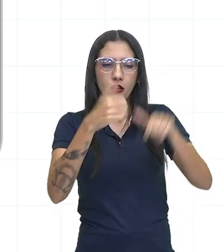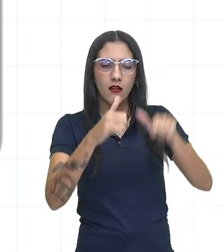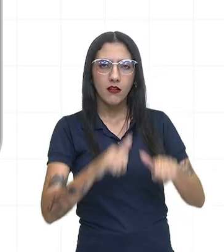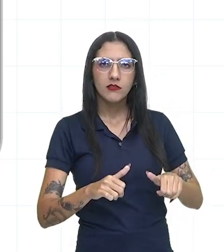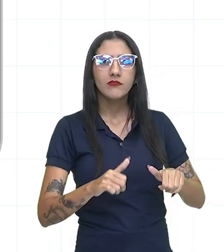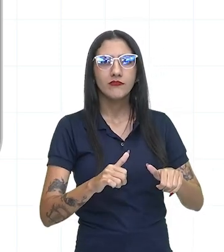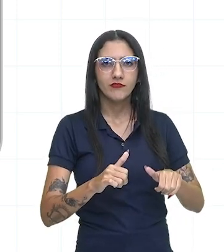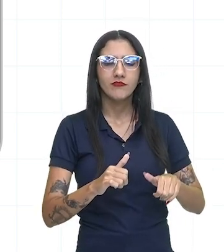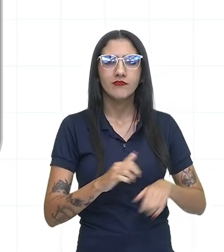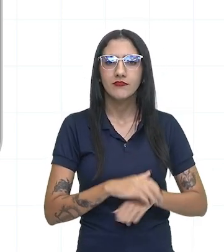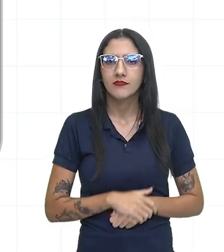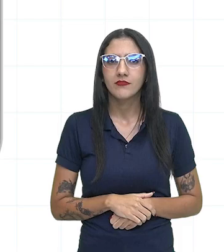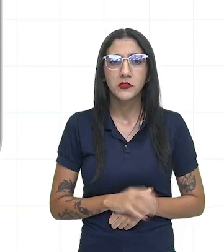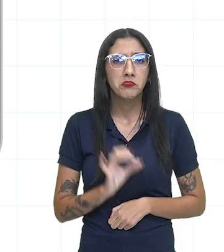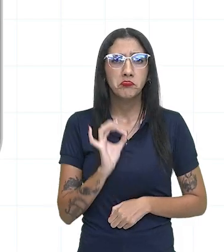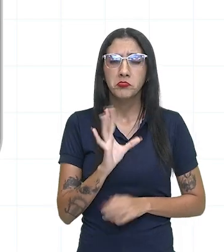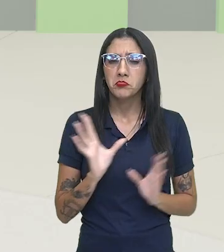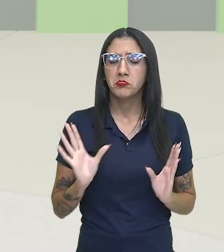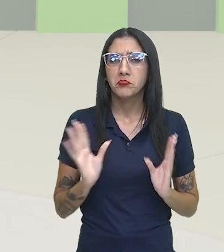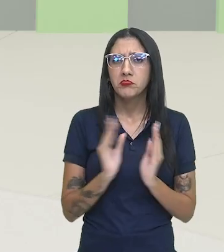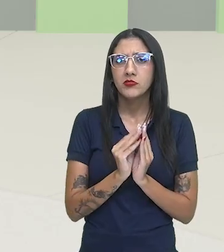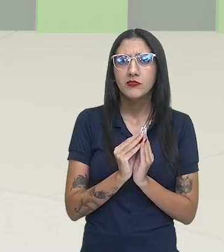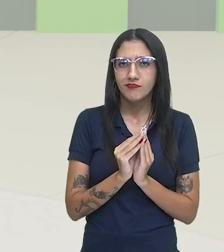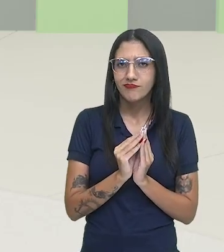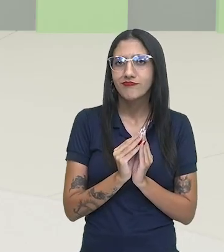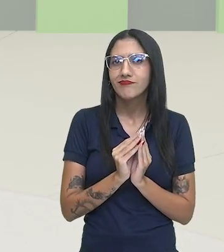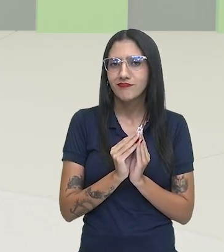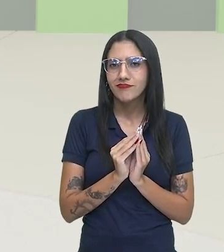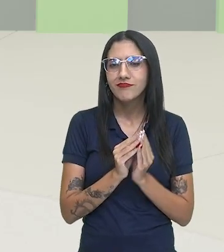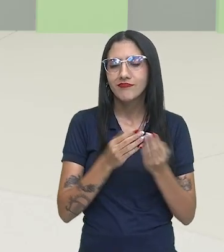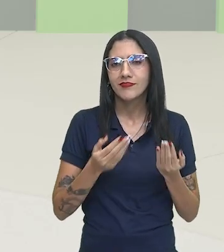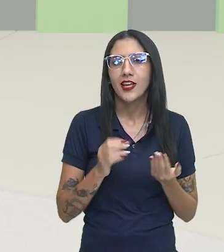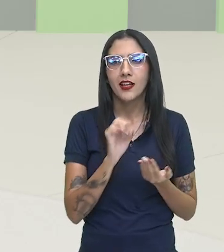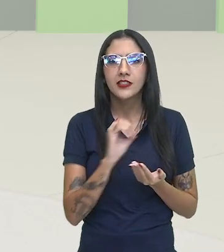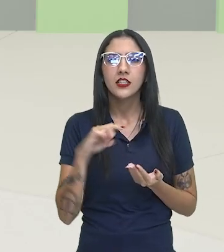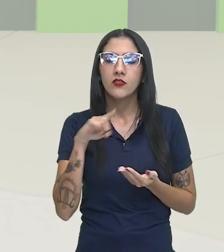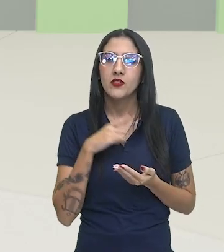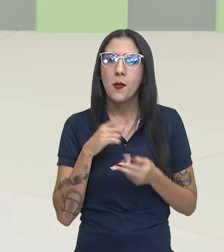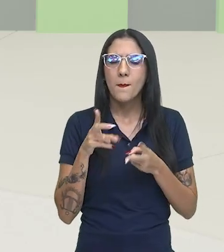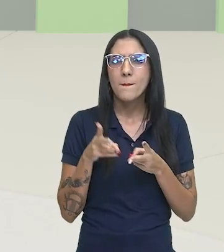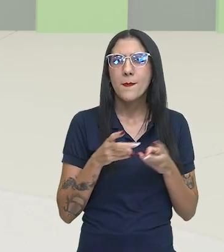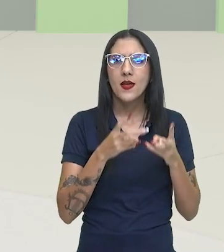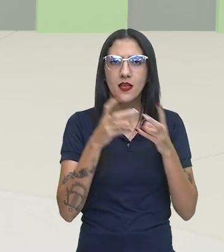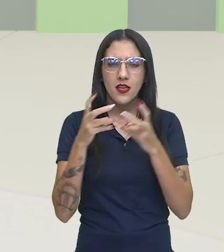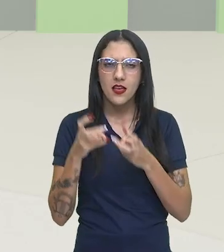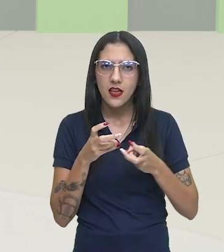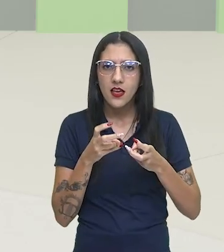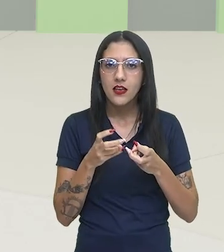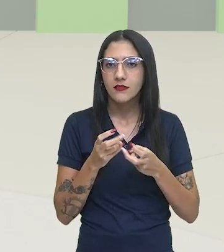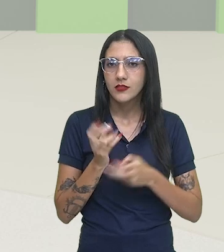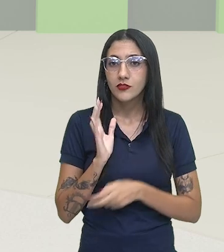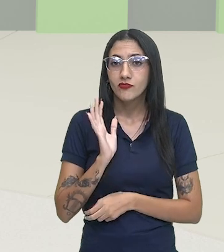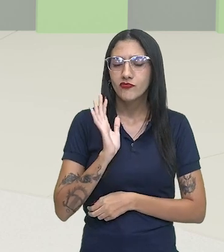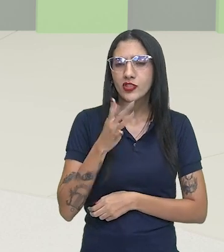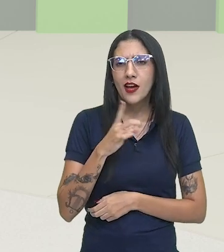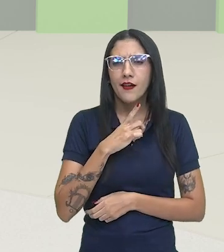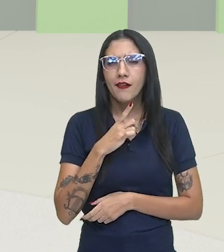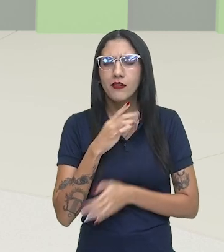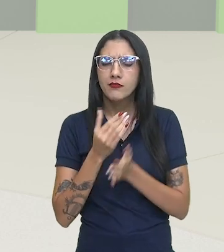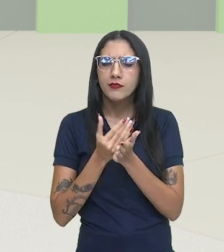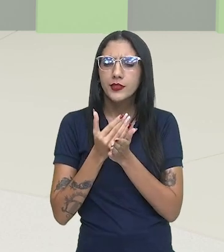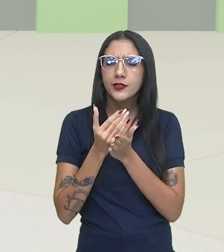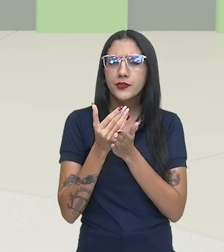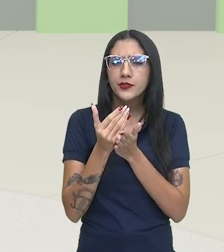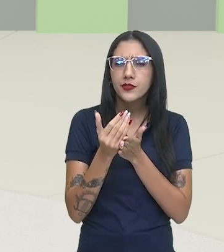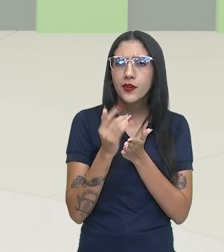resultados. Simplesmente, quando você vai ali perceber, você está começando a ter a